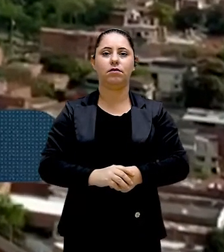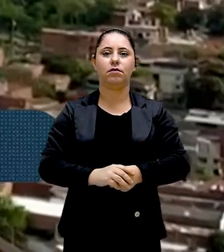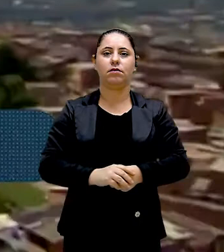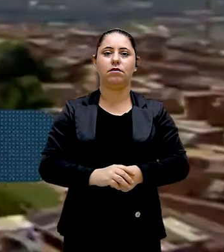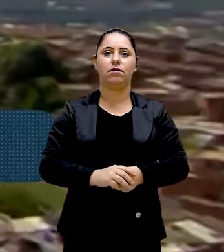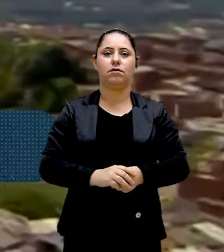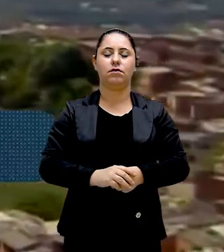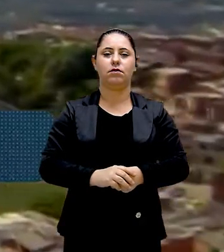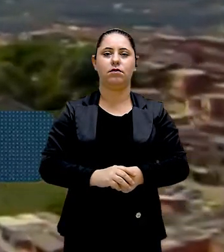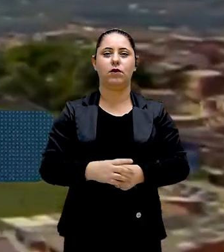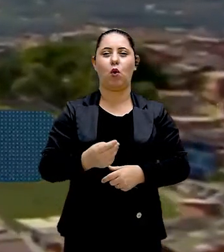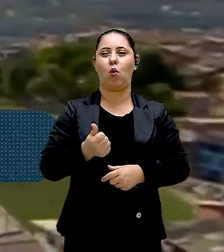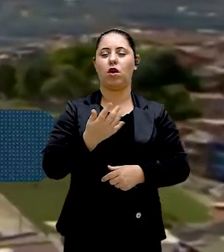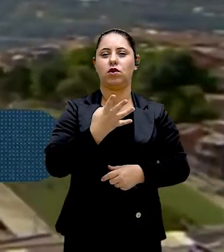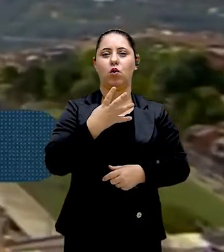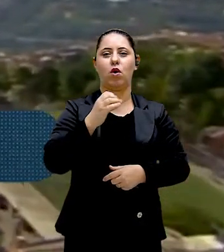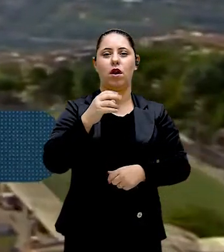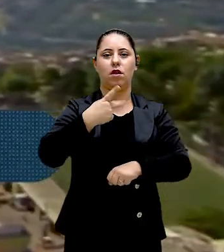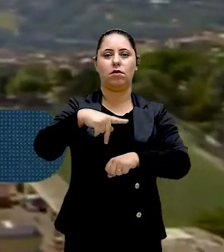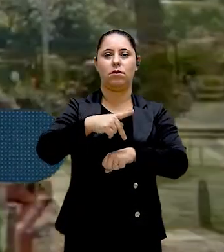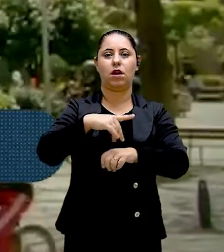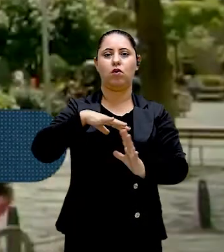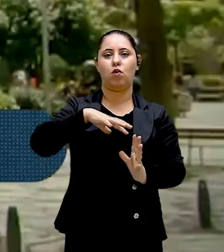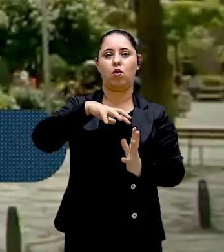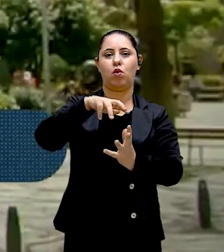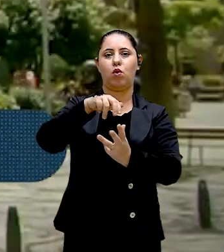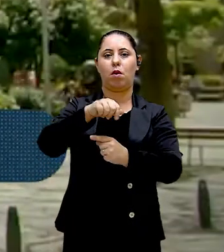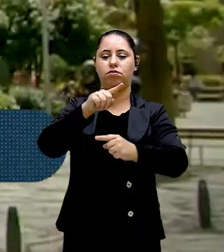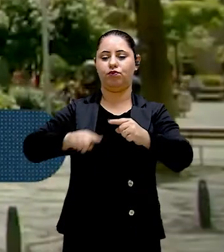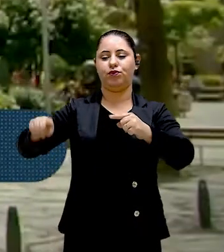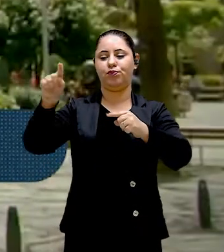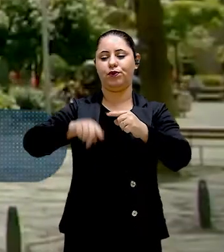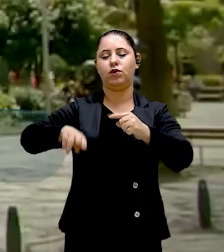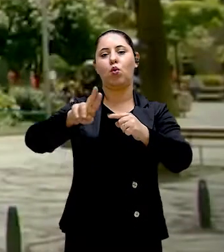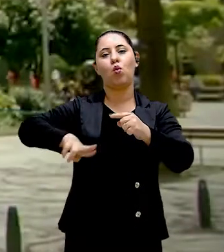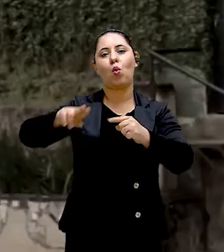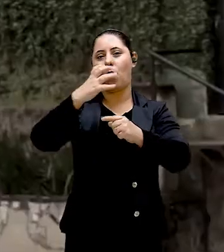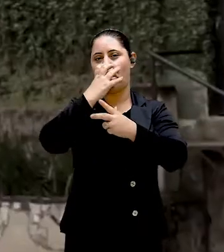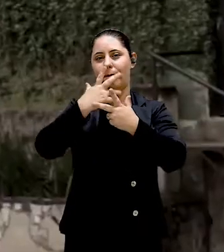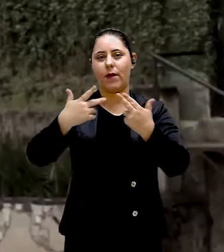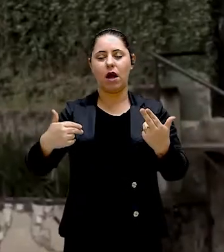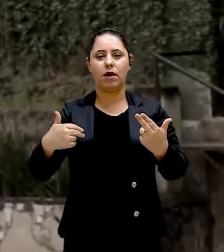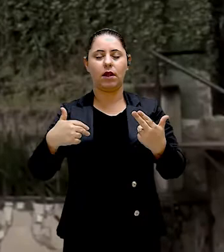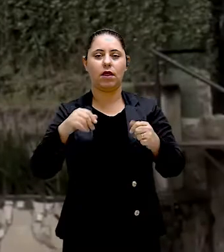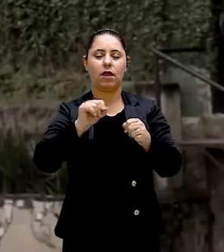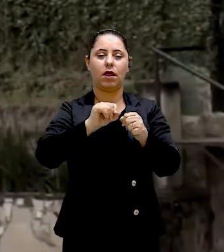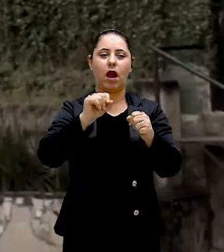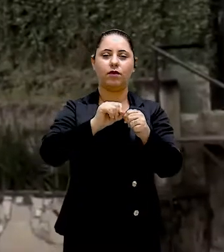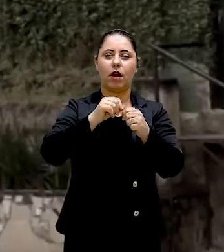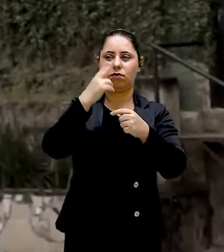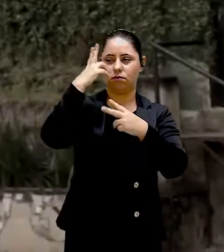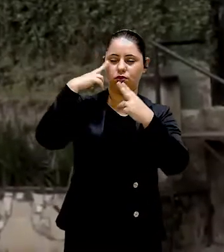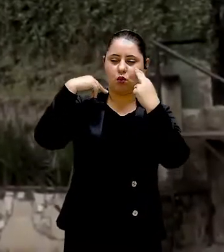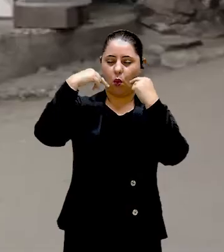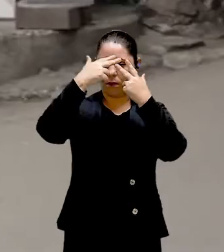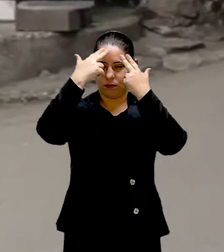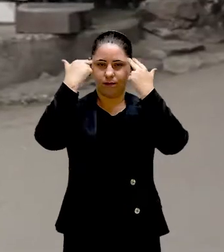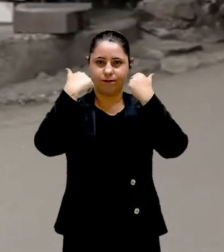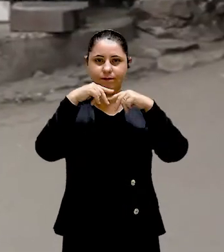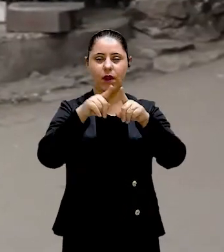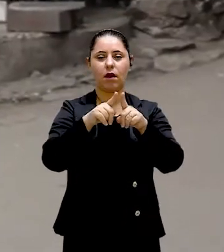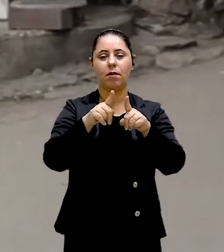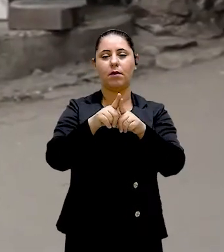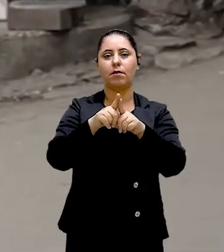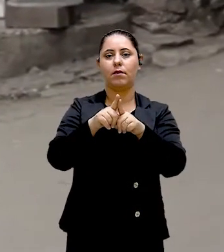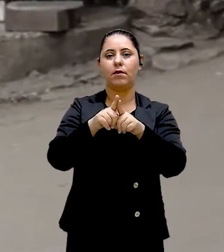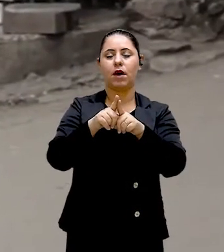Quase 40 países do mundo já aboliram o uso de animais em testes cosméticos. Aqui na América Latina, a Colômbia foi o primeiro